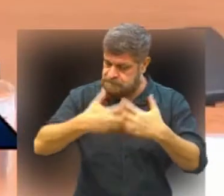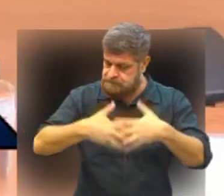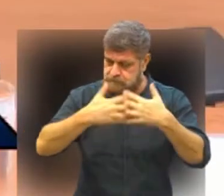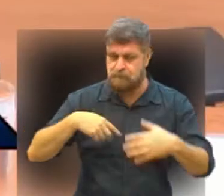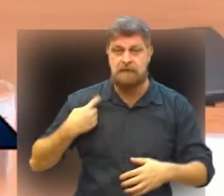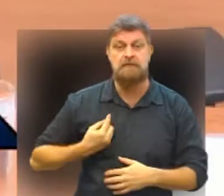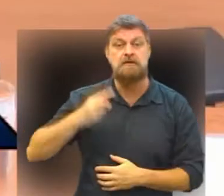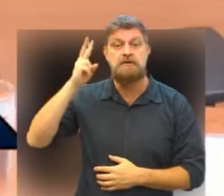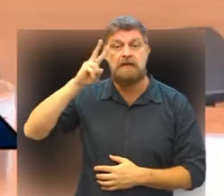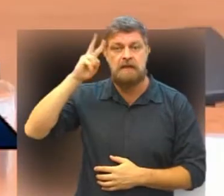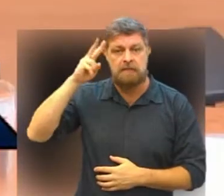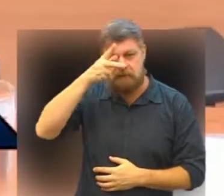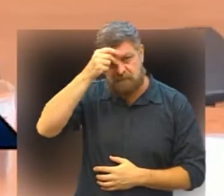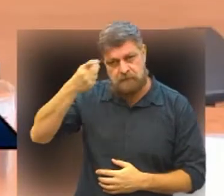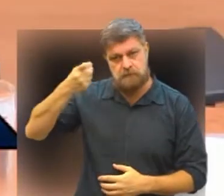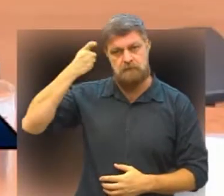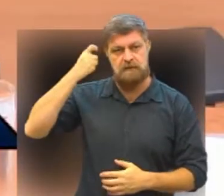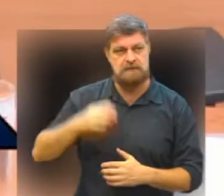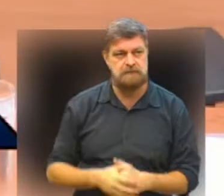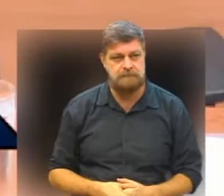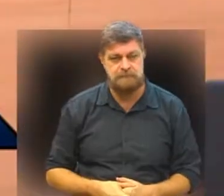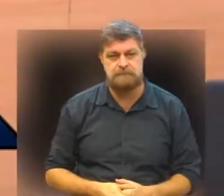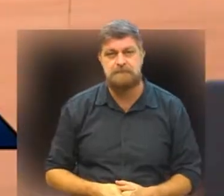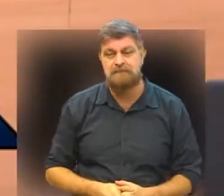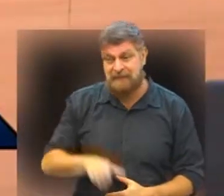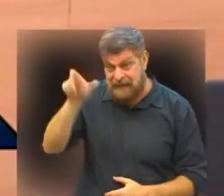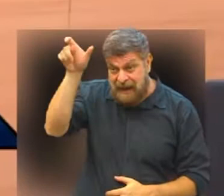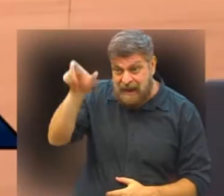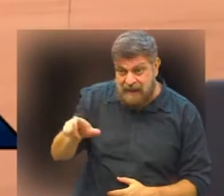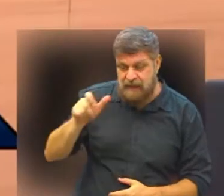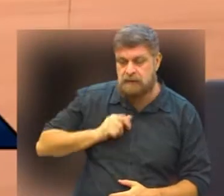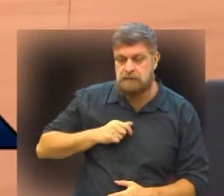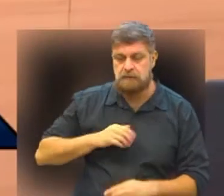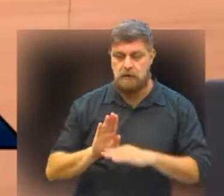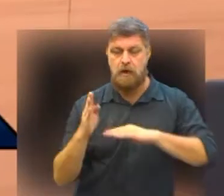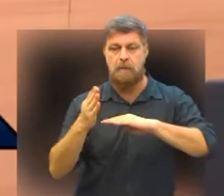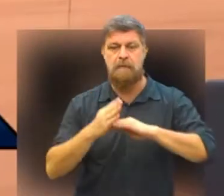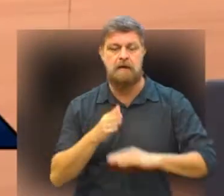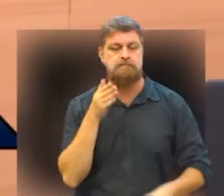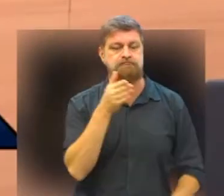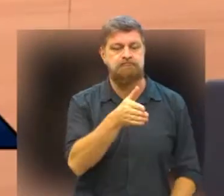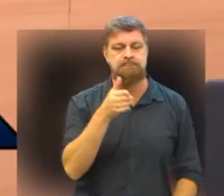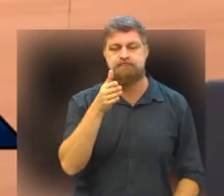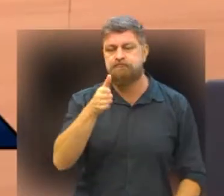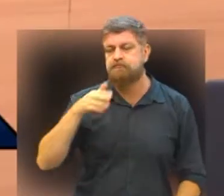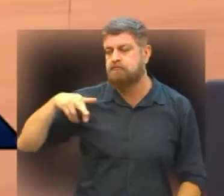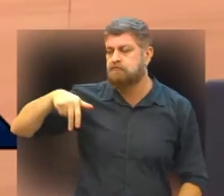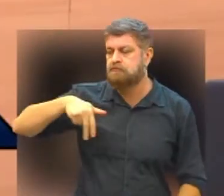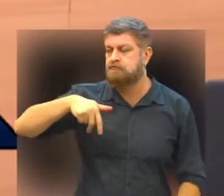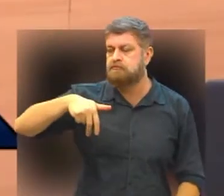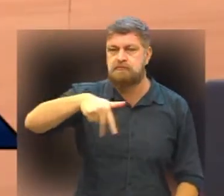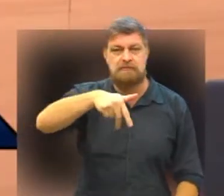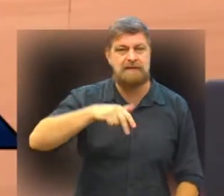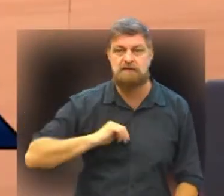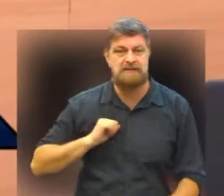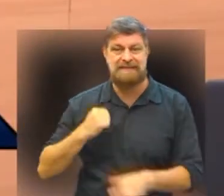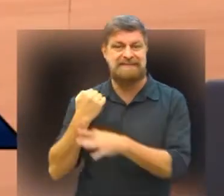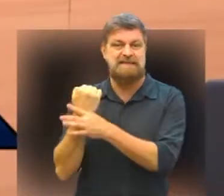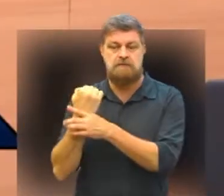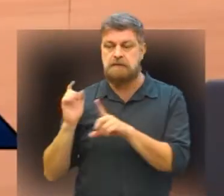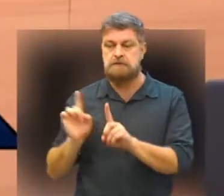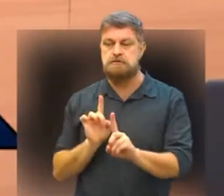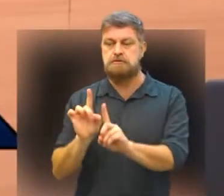seja feita na memória do nosso eterno prefeito. O Toninho andava nos nossos bairros, prefeito Isalene,